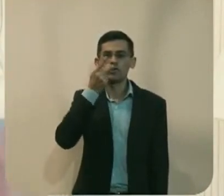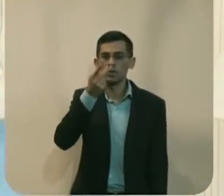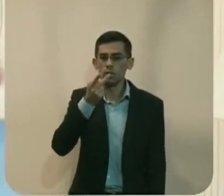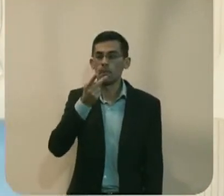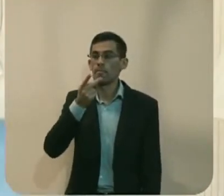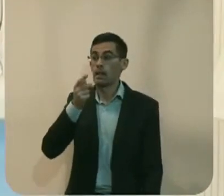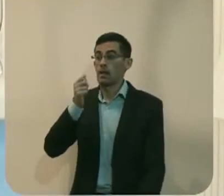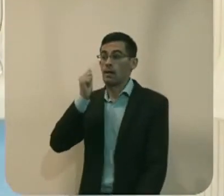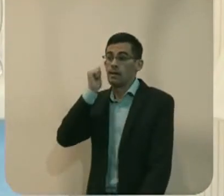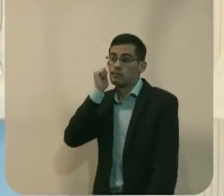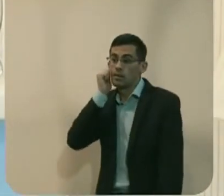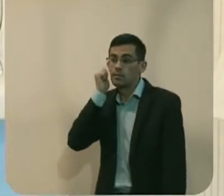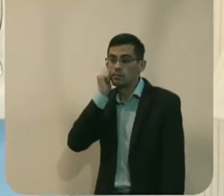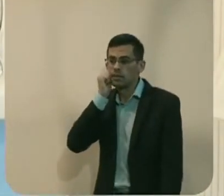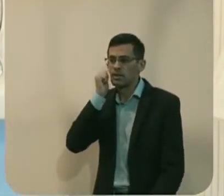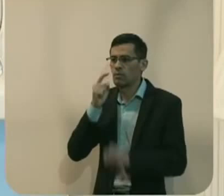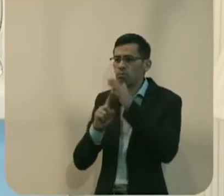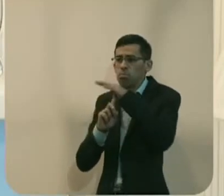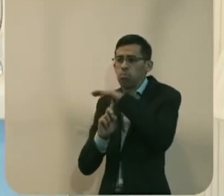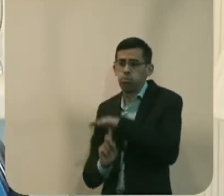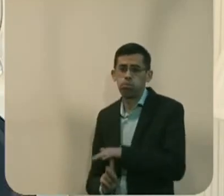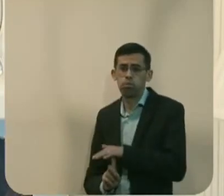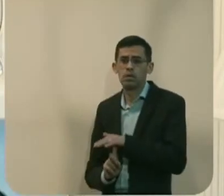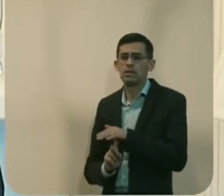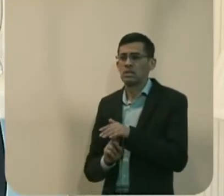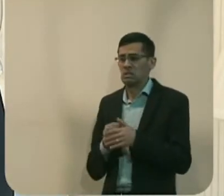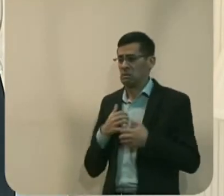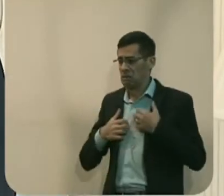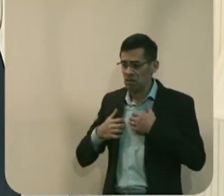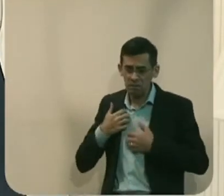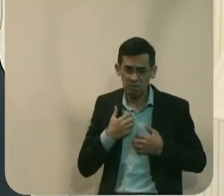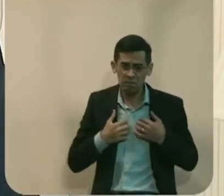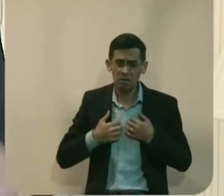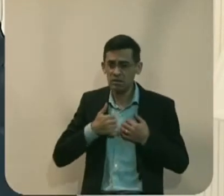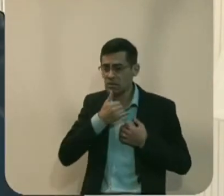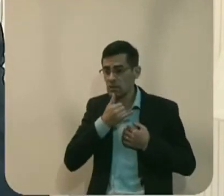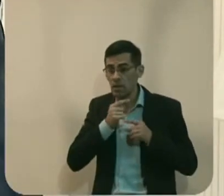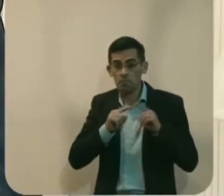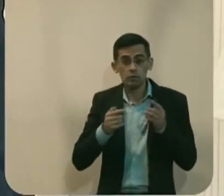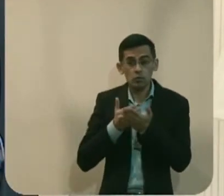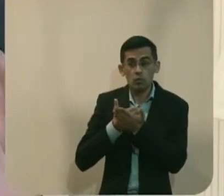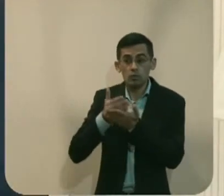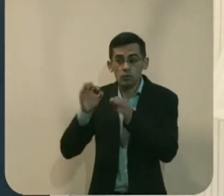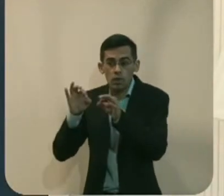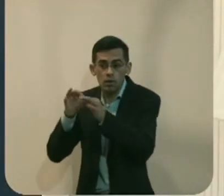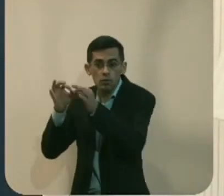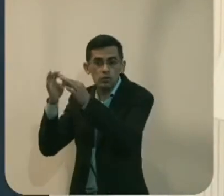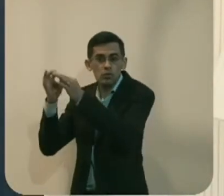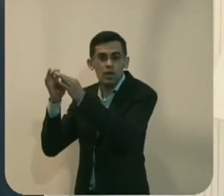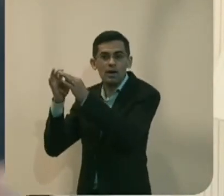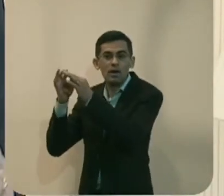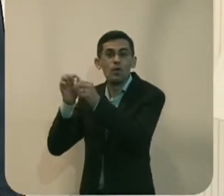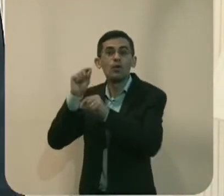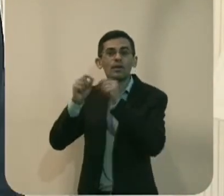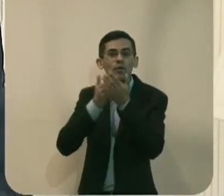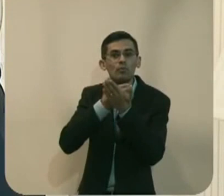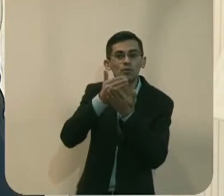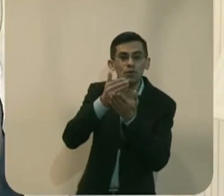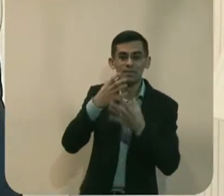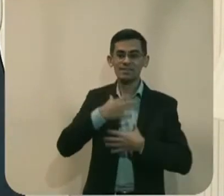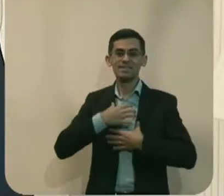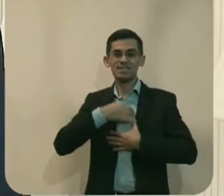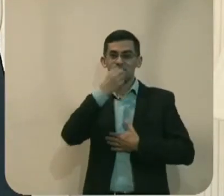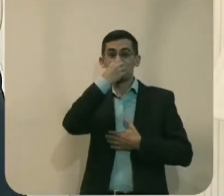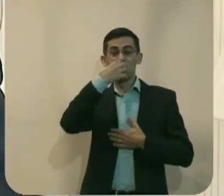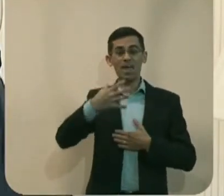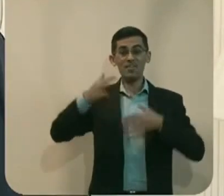assim: olha, a mamãe estava deprimida, a mamãe estava angustiada, mas desde que ela começou a fazer as máscaras, ela começou a se sentir